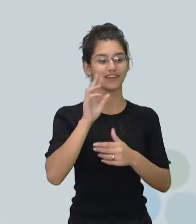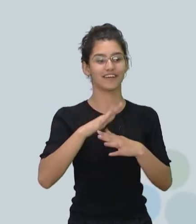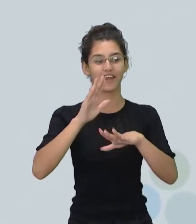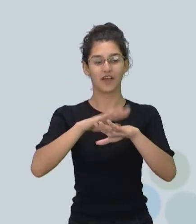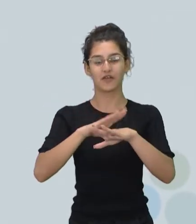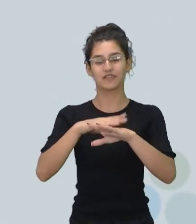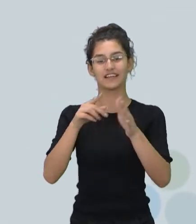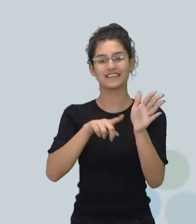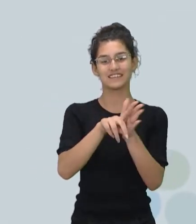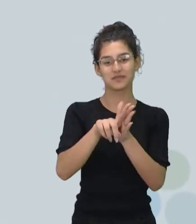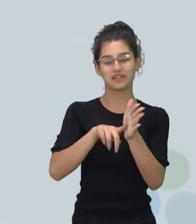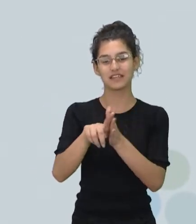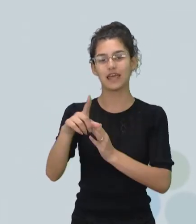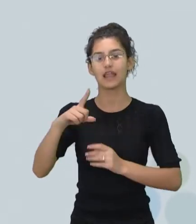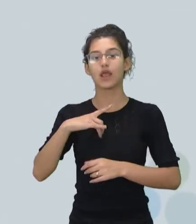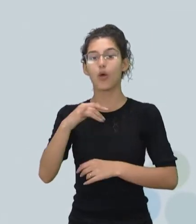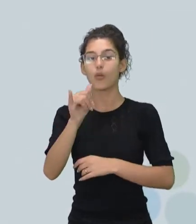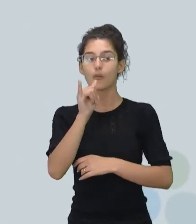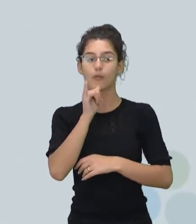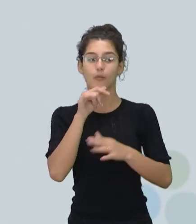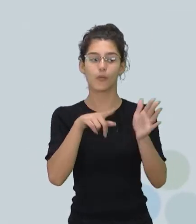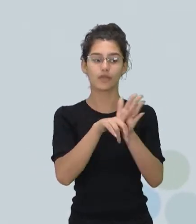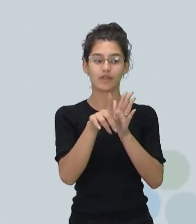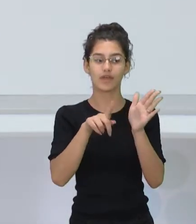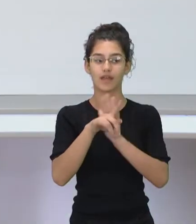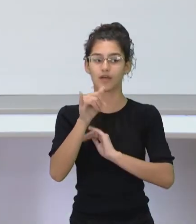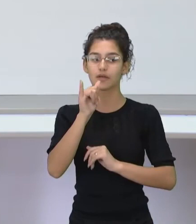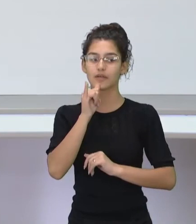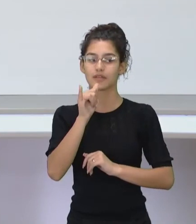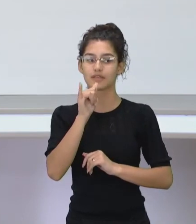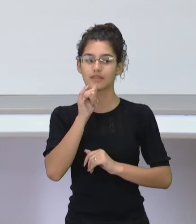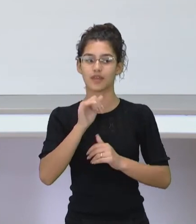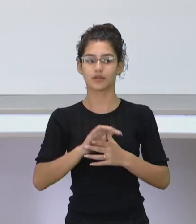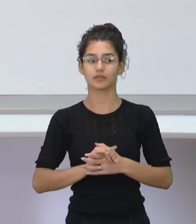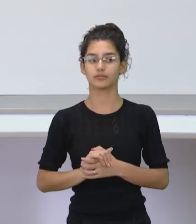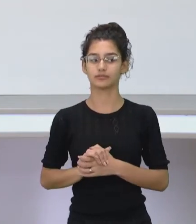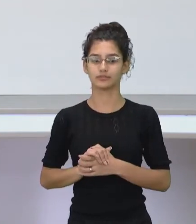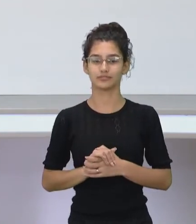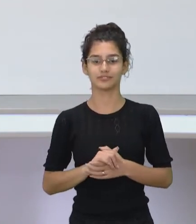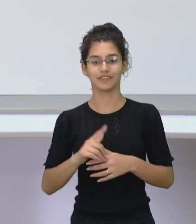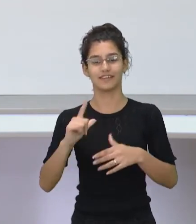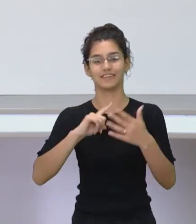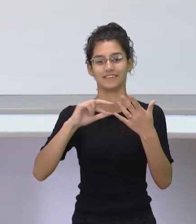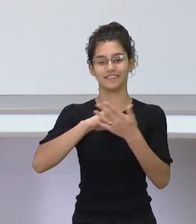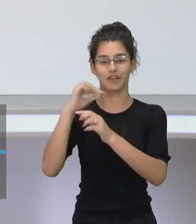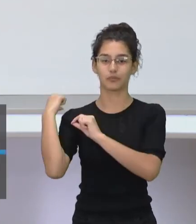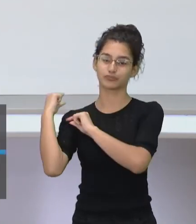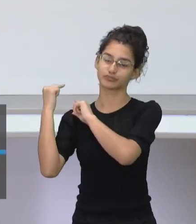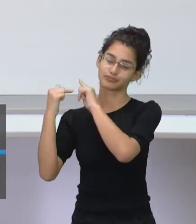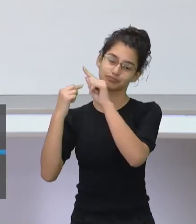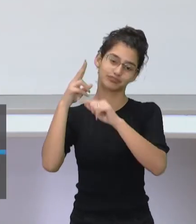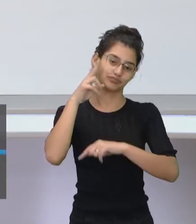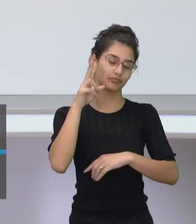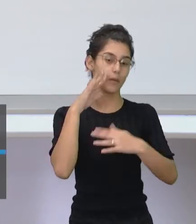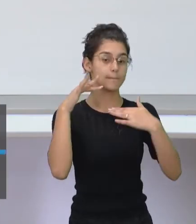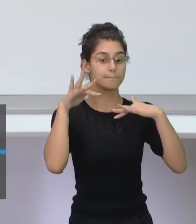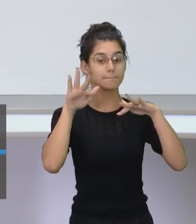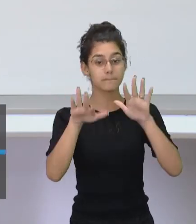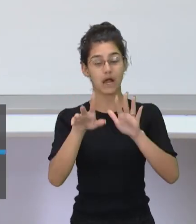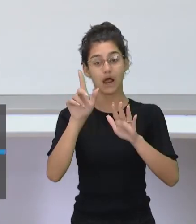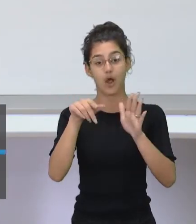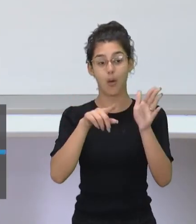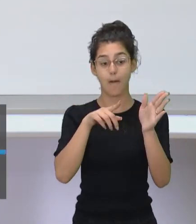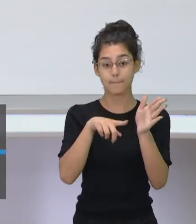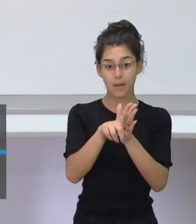pesquisa, né, onde tem alguns exemplos de etnocentrismo ao longo da história, mas lembrando, essa foi uma